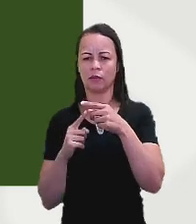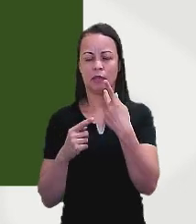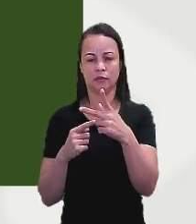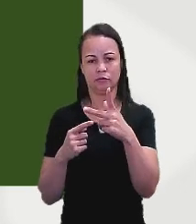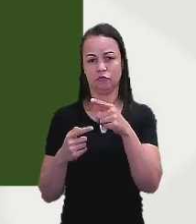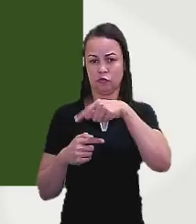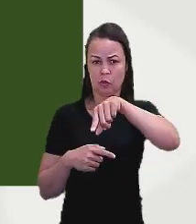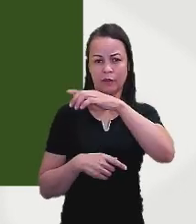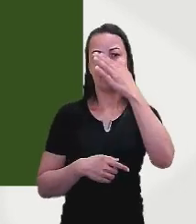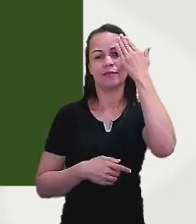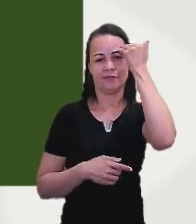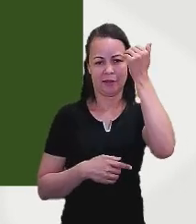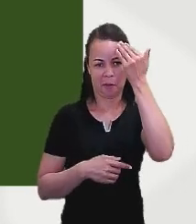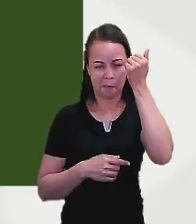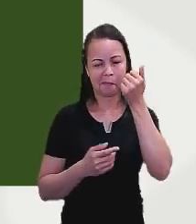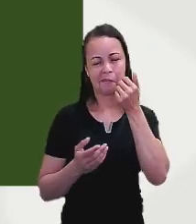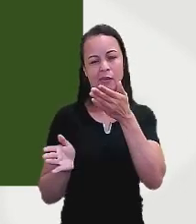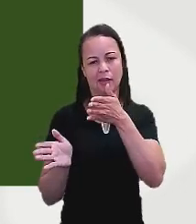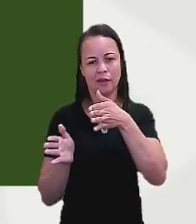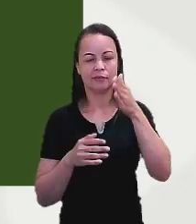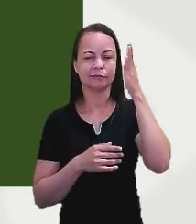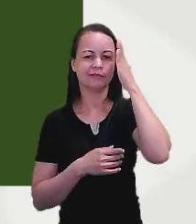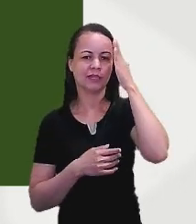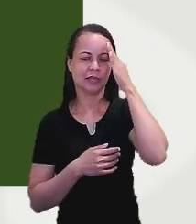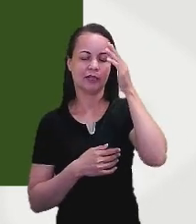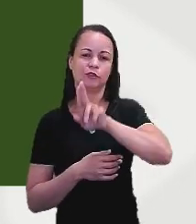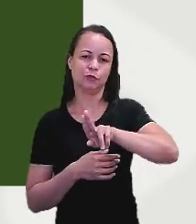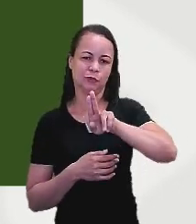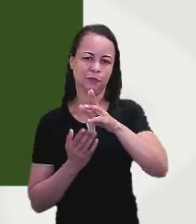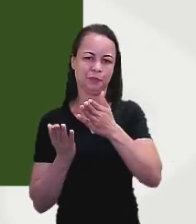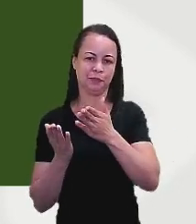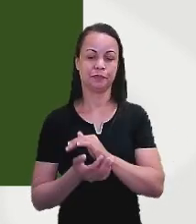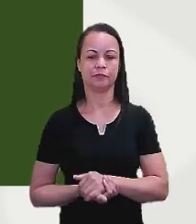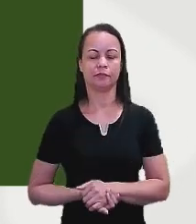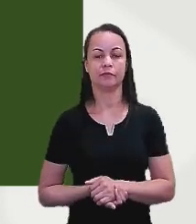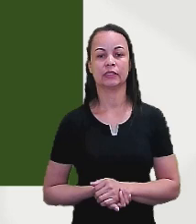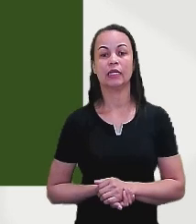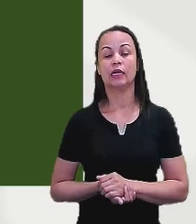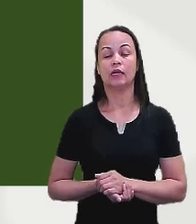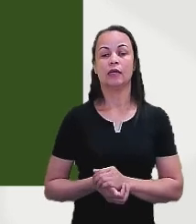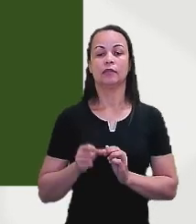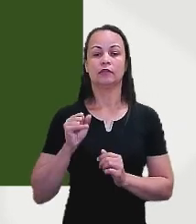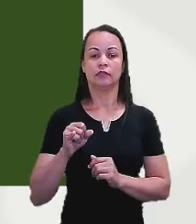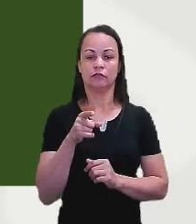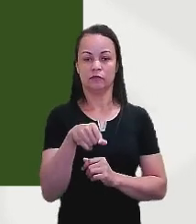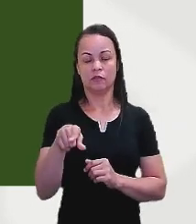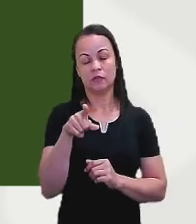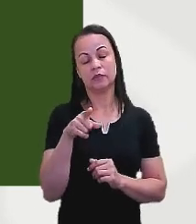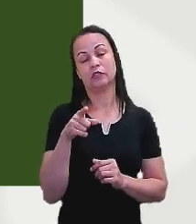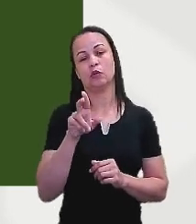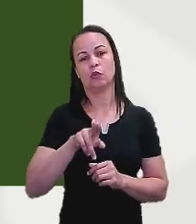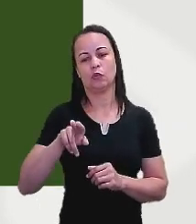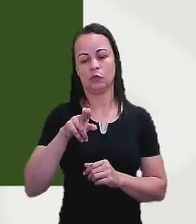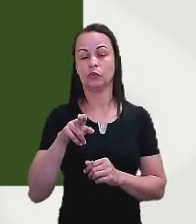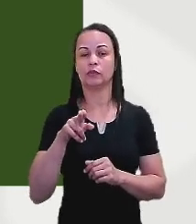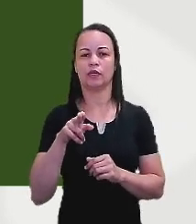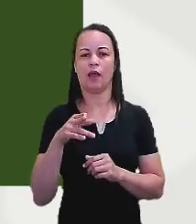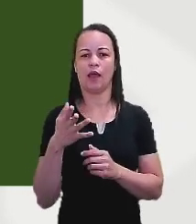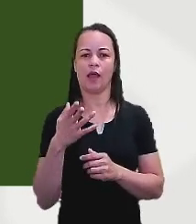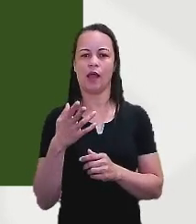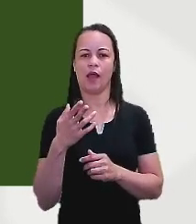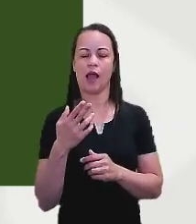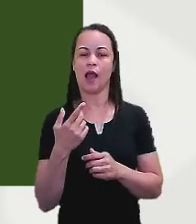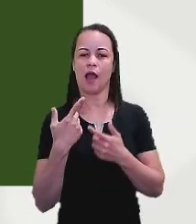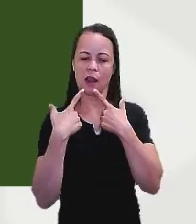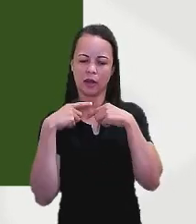Então, vocês sabem e entendem a linguagem que vocês usam. Se vocês forem usar a mesma linguagem com os idosos, eles